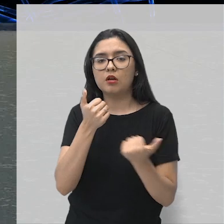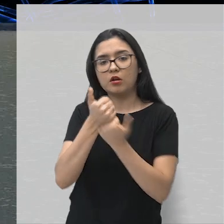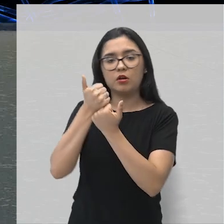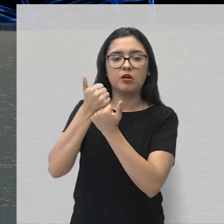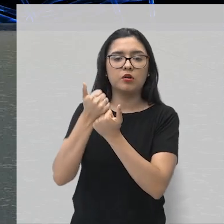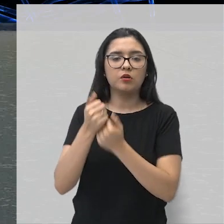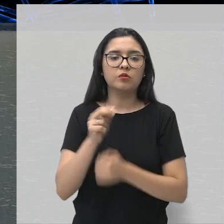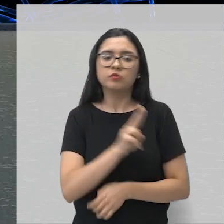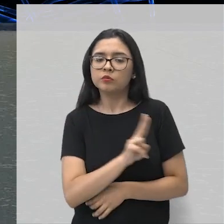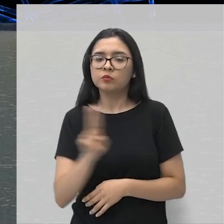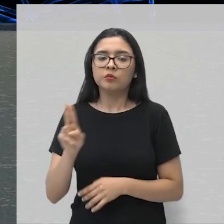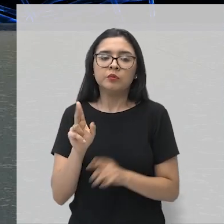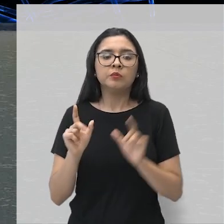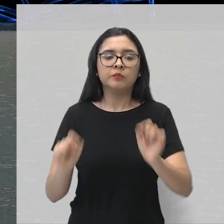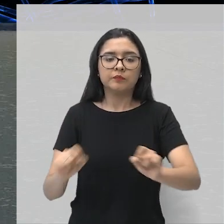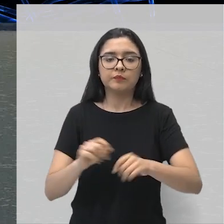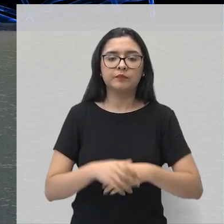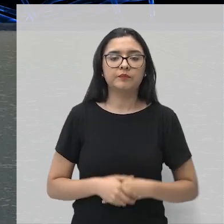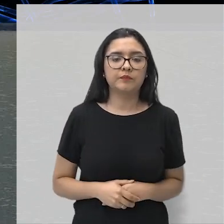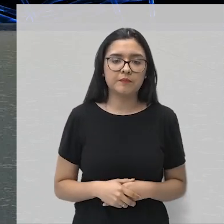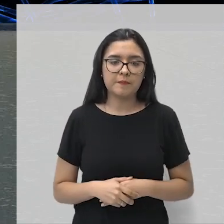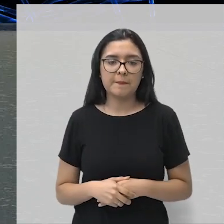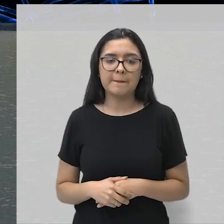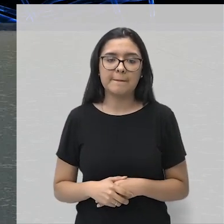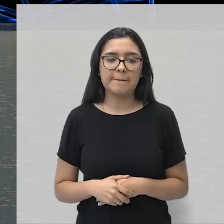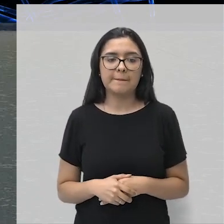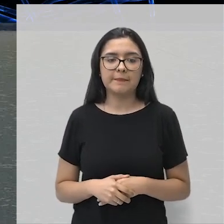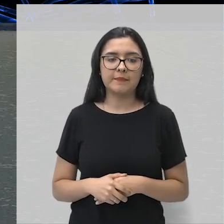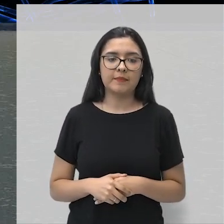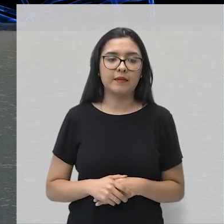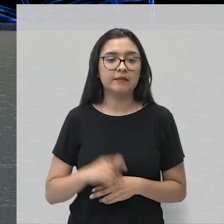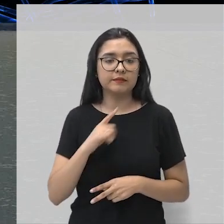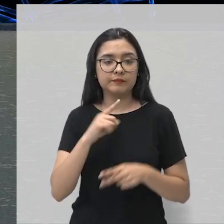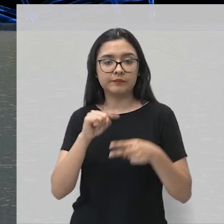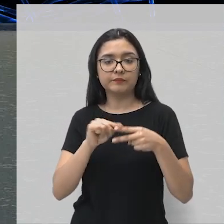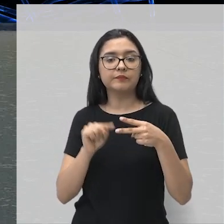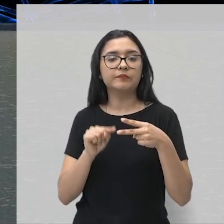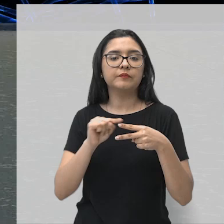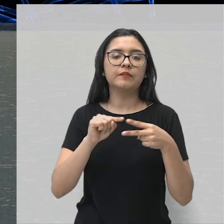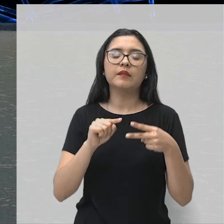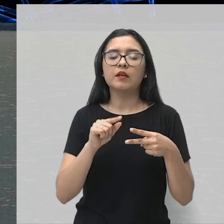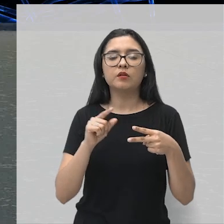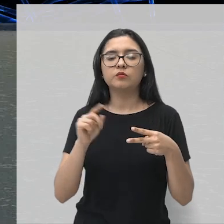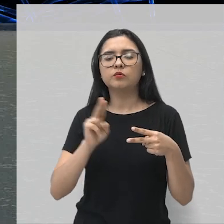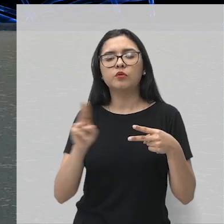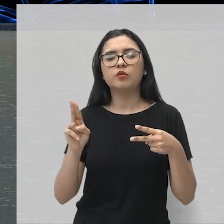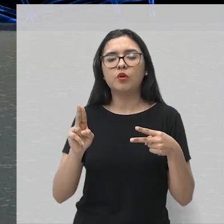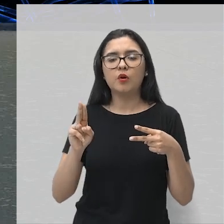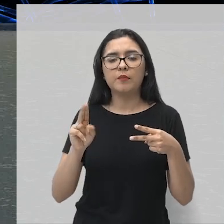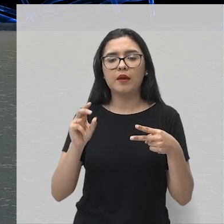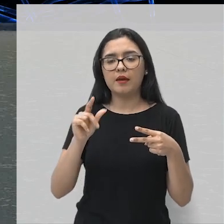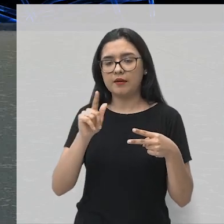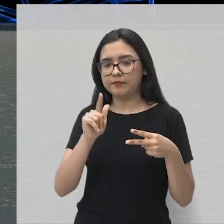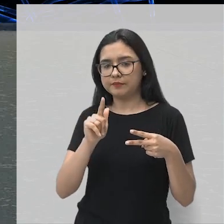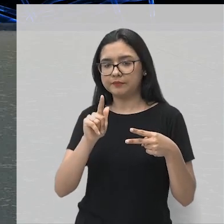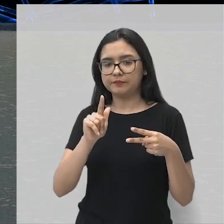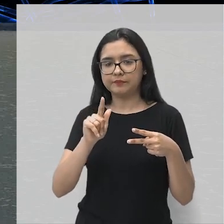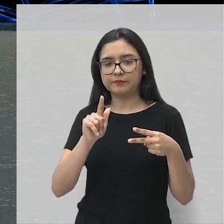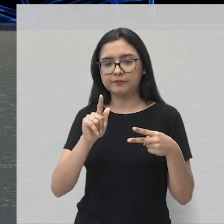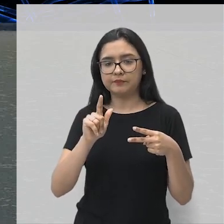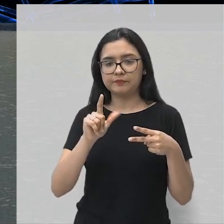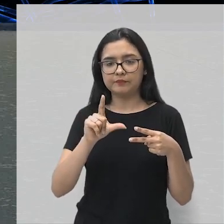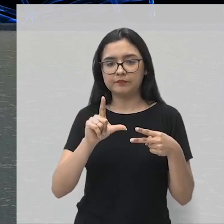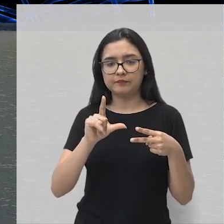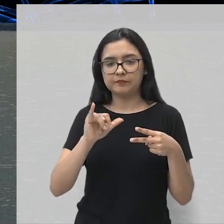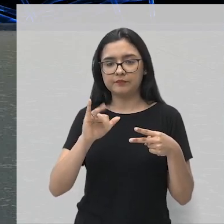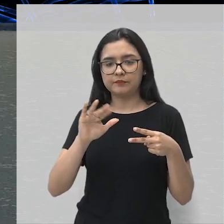chamadas de glia. Então, nós temos esses dois componentes importantes, que juntos, esses componentes trabalham em harmonia